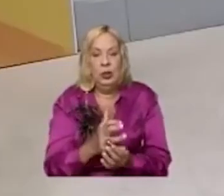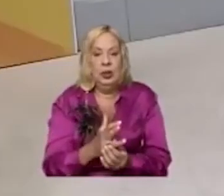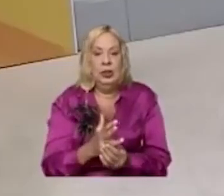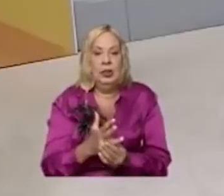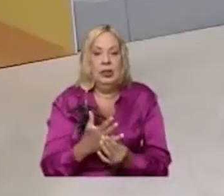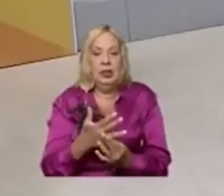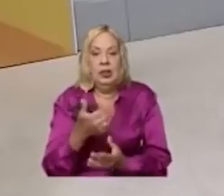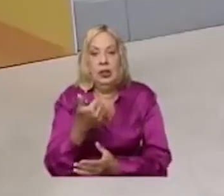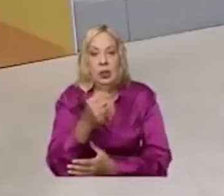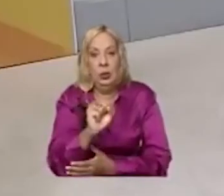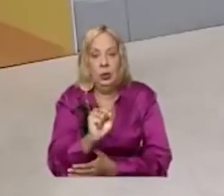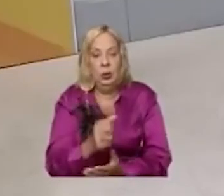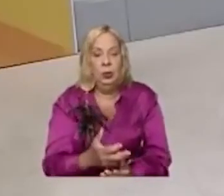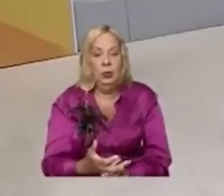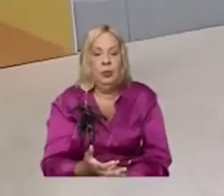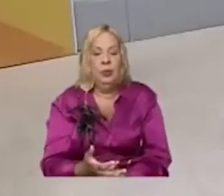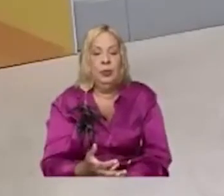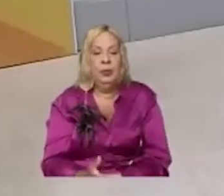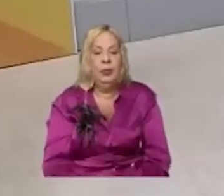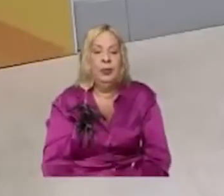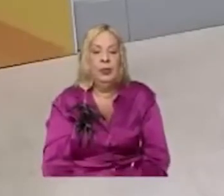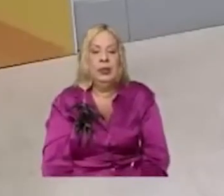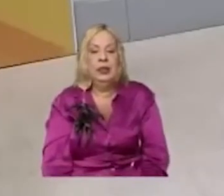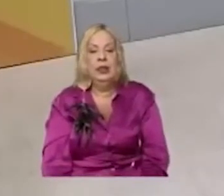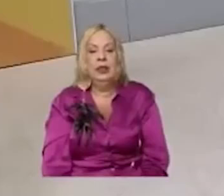decide? 18.